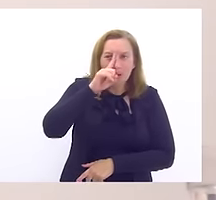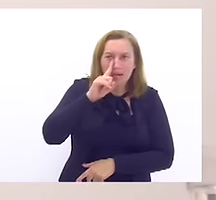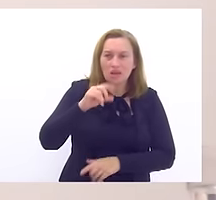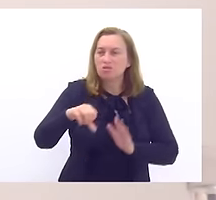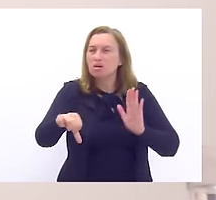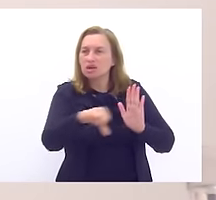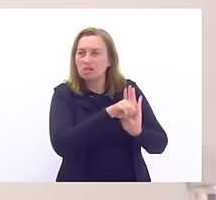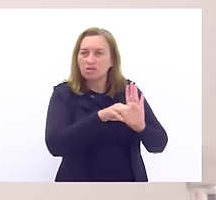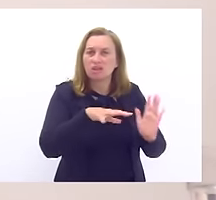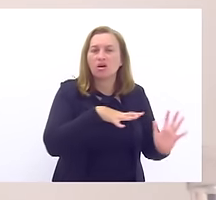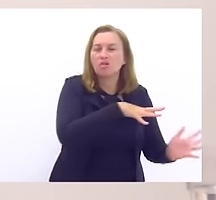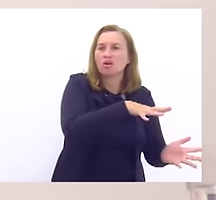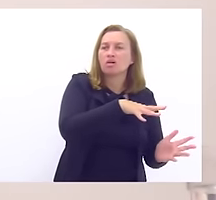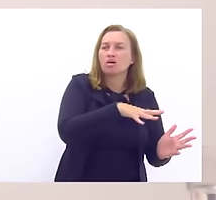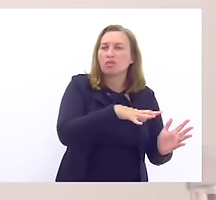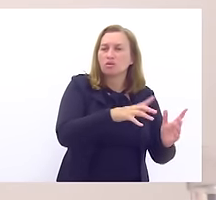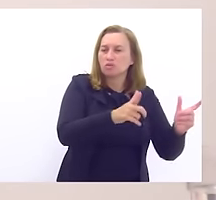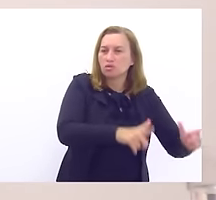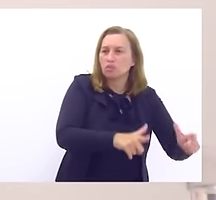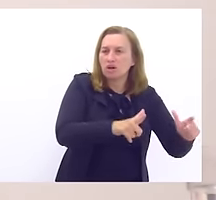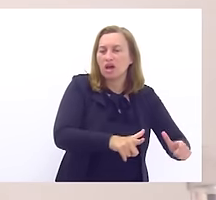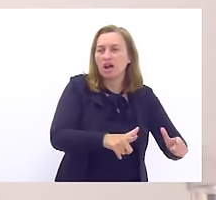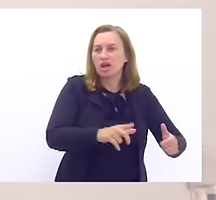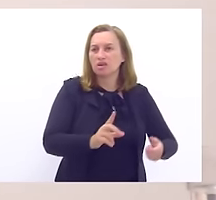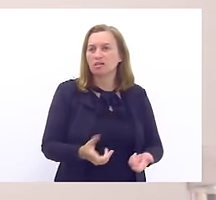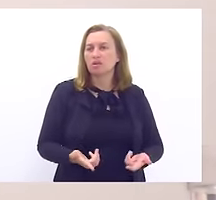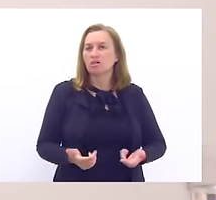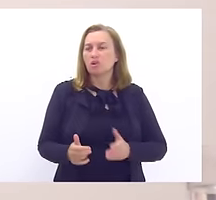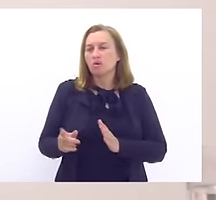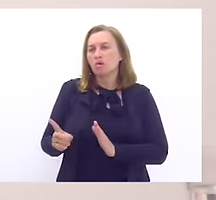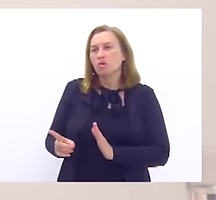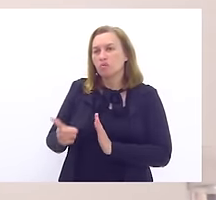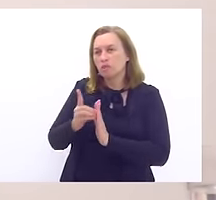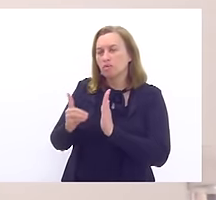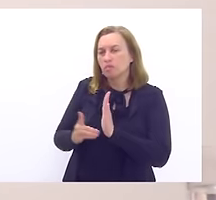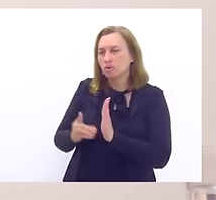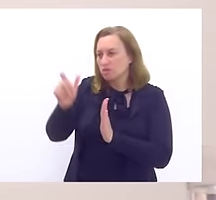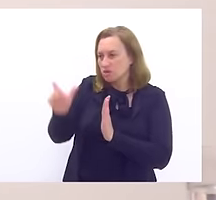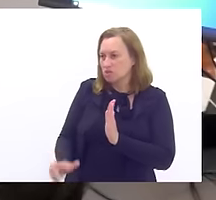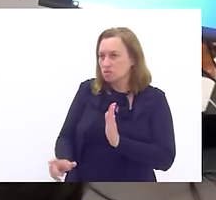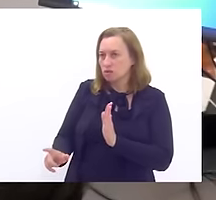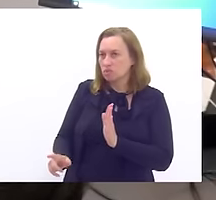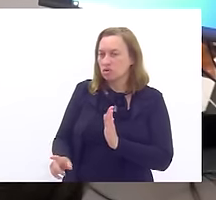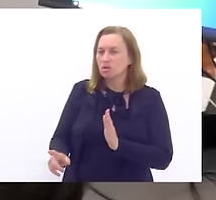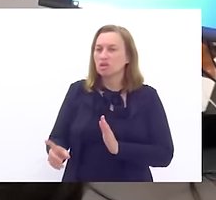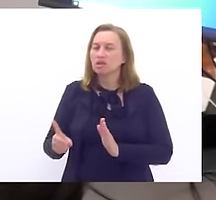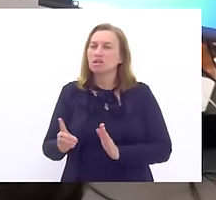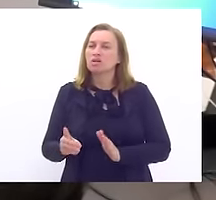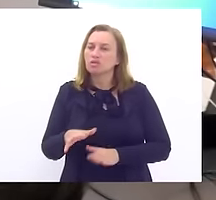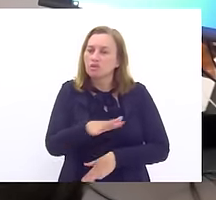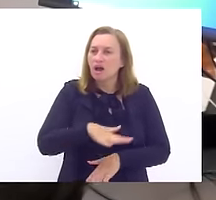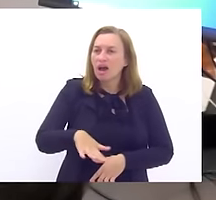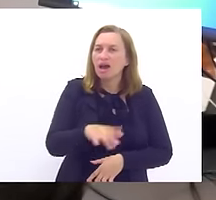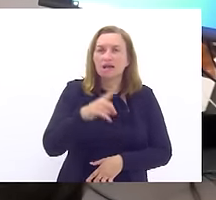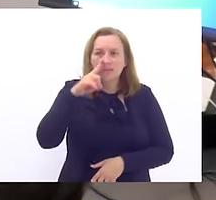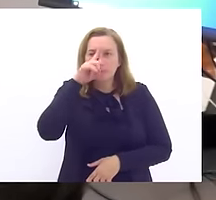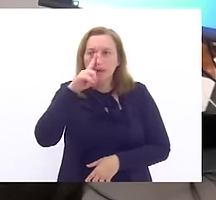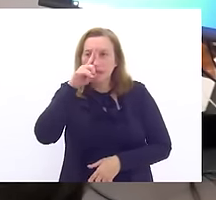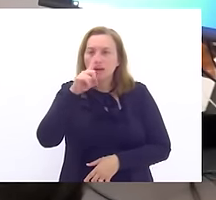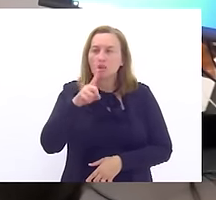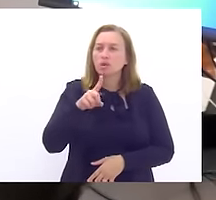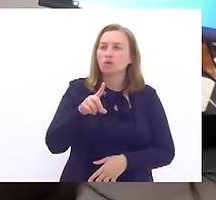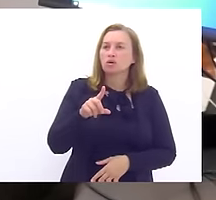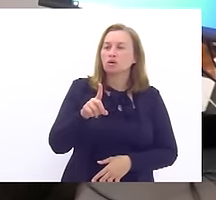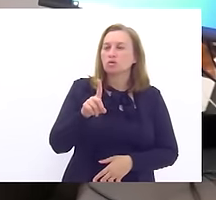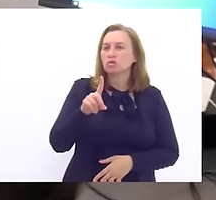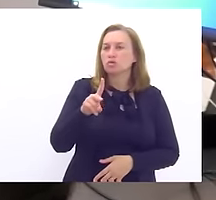esposa a gente do Detran quando você coloca numa área de risco numa linha vermelha onde tem transita vagabundo do Detran tá lá